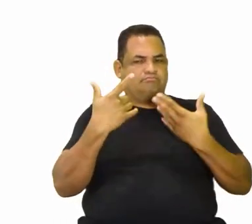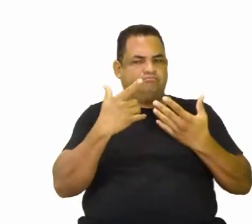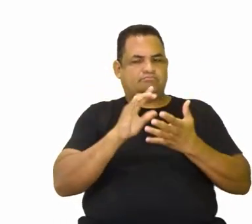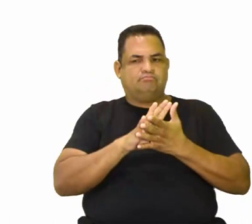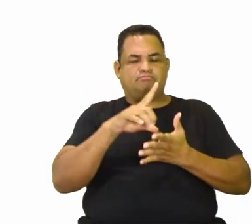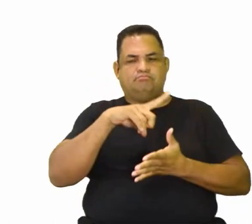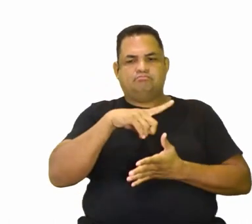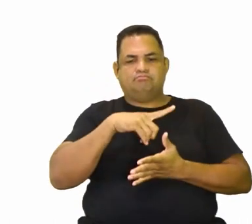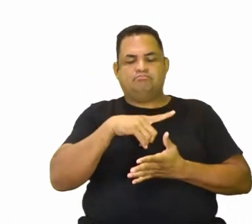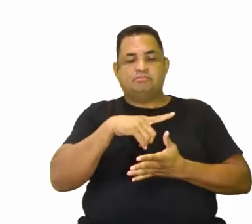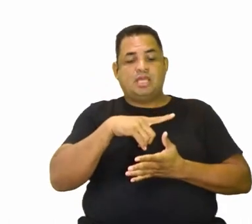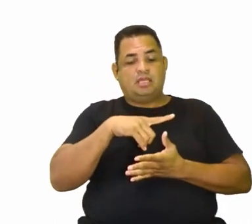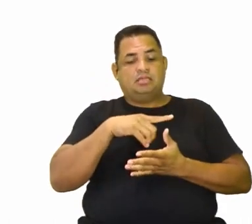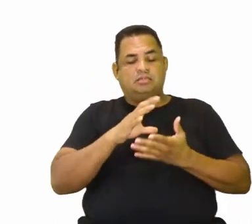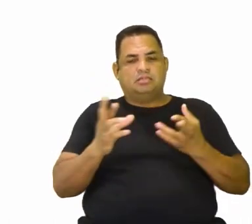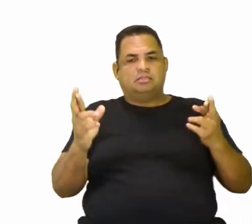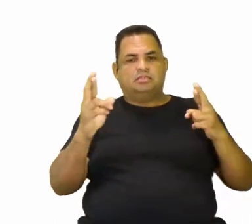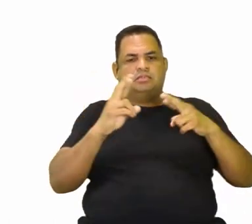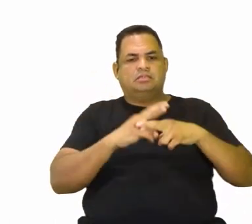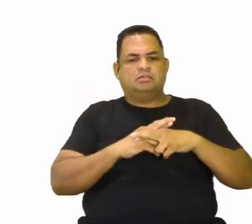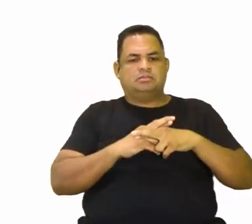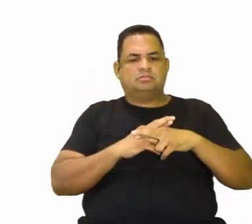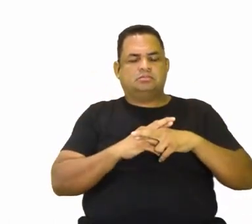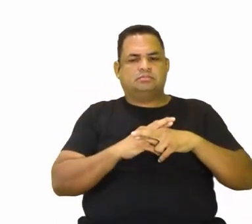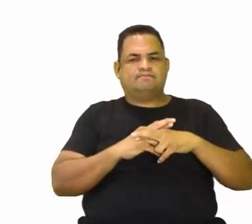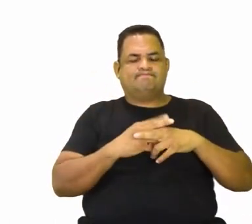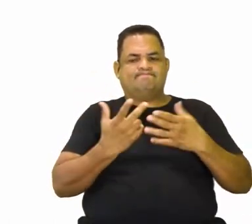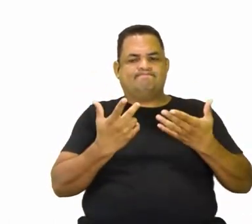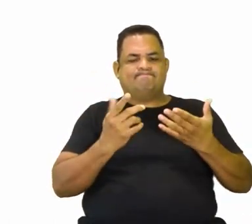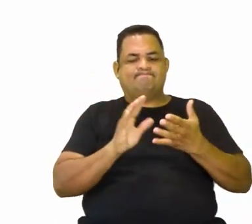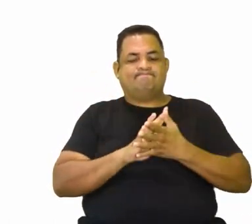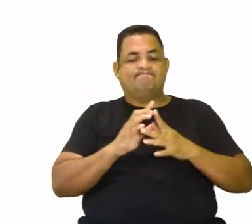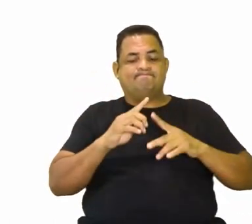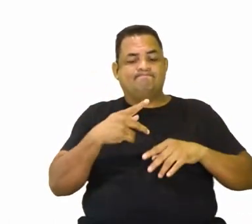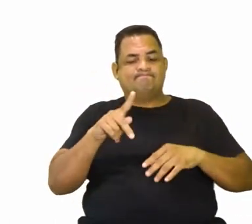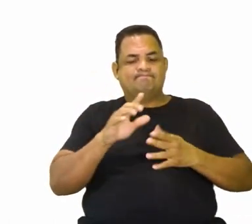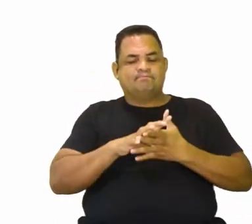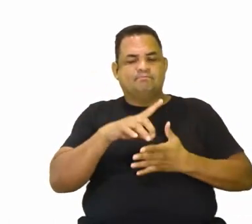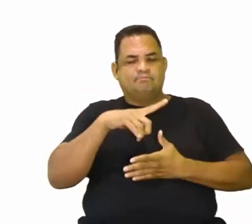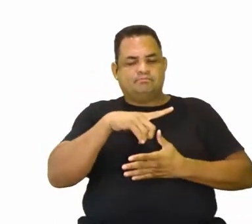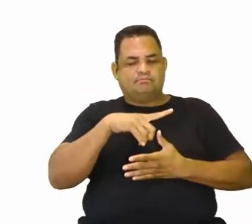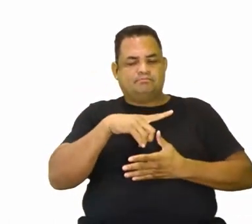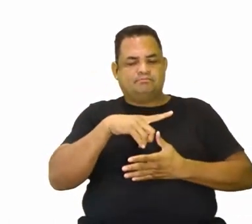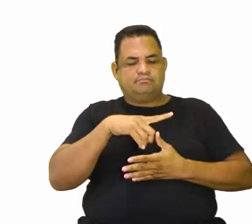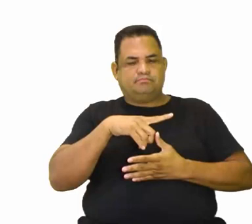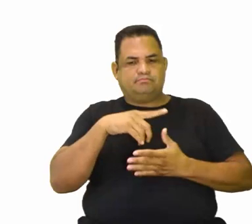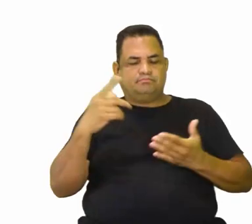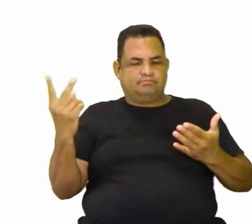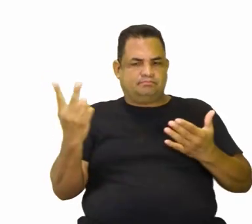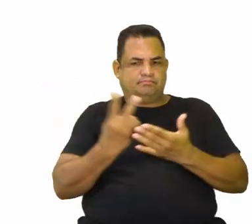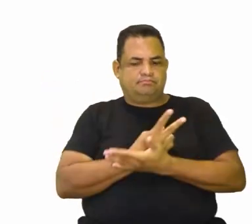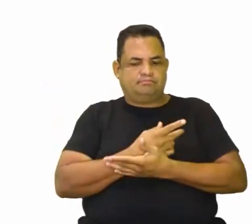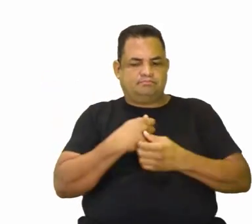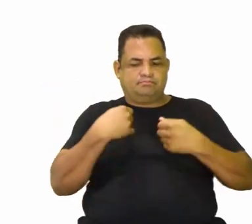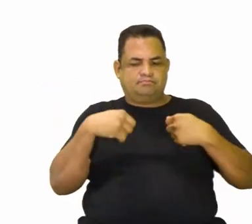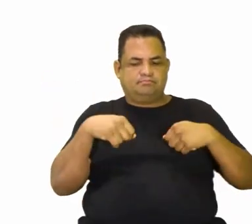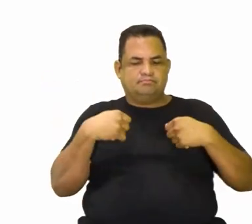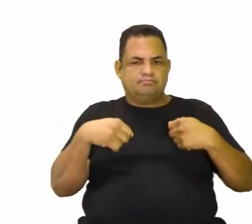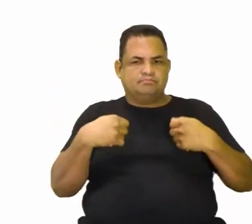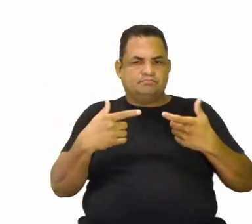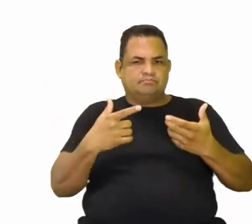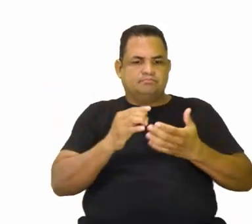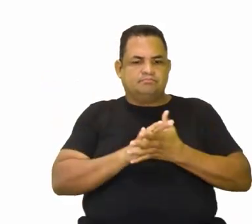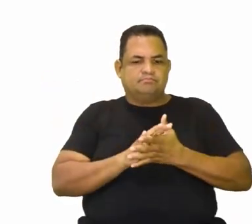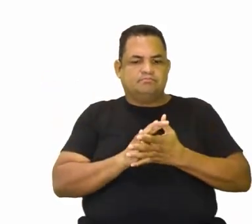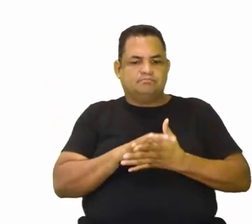Existem reações que, pelo contrário, para que ela aconteça, ela tem que